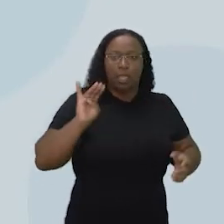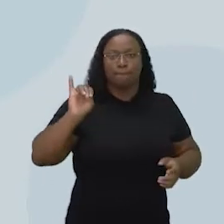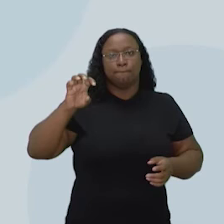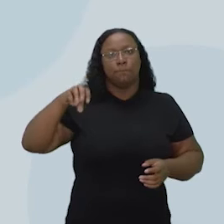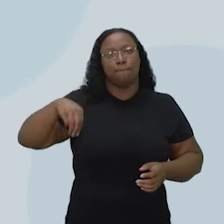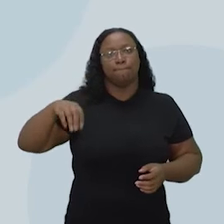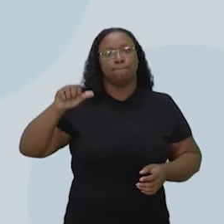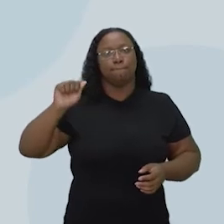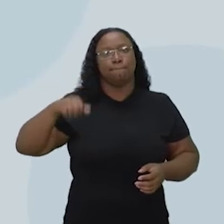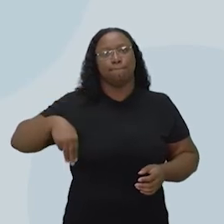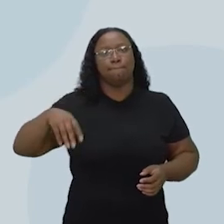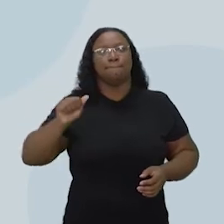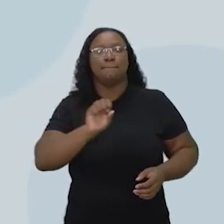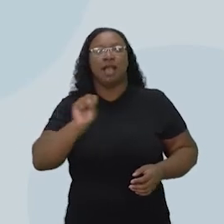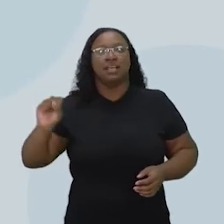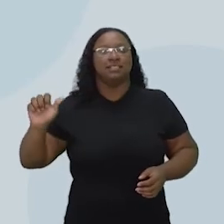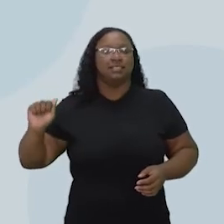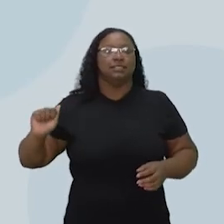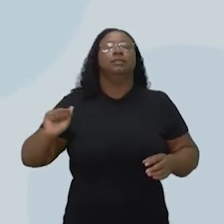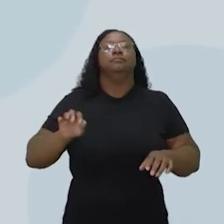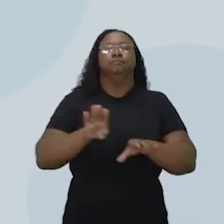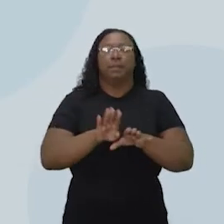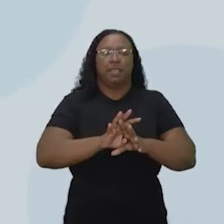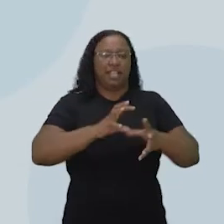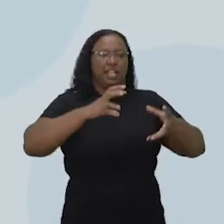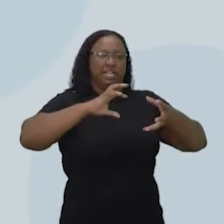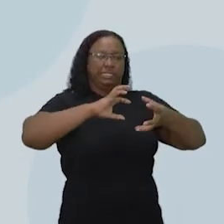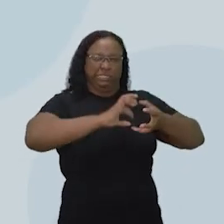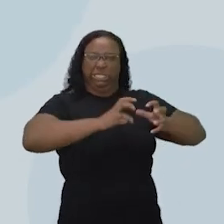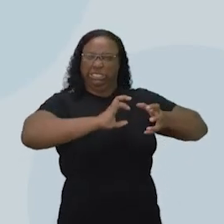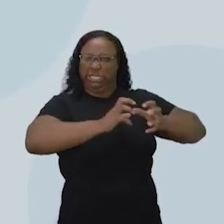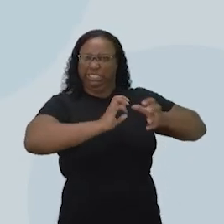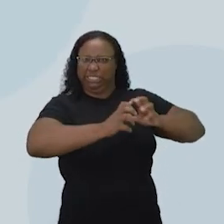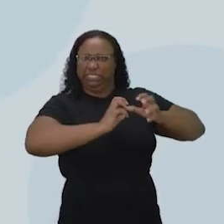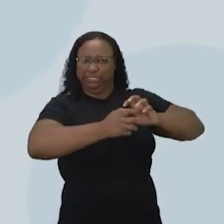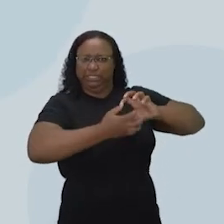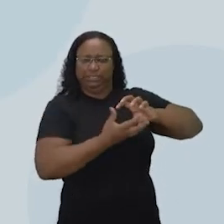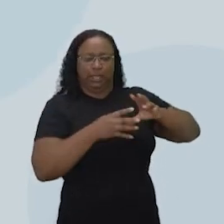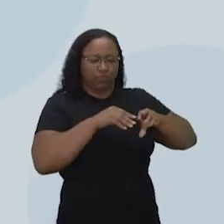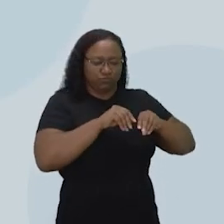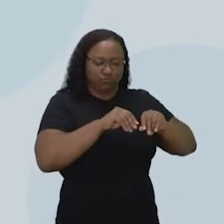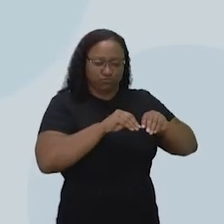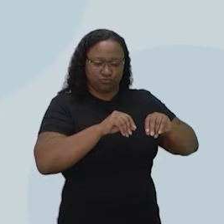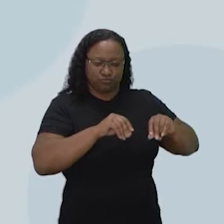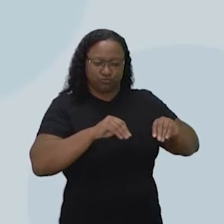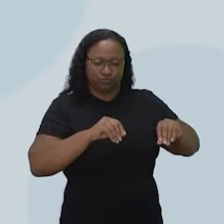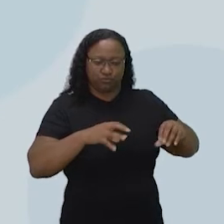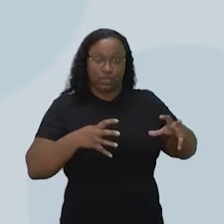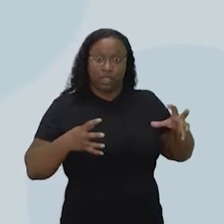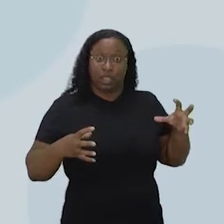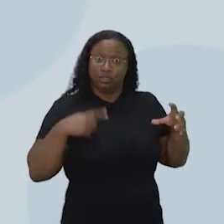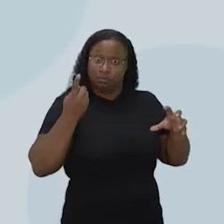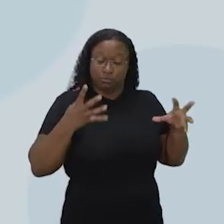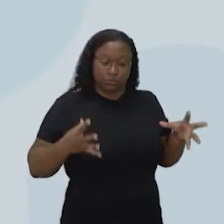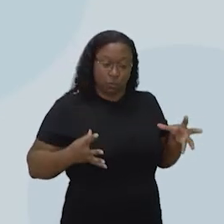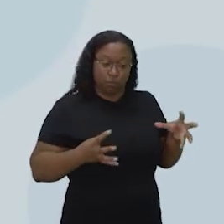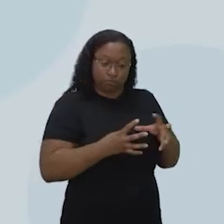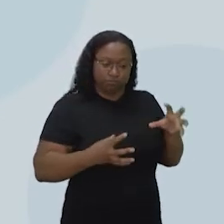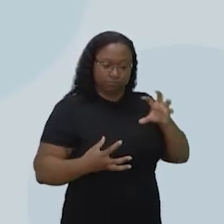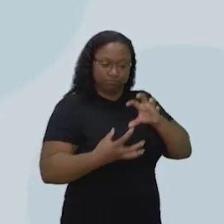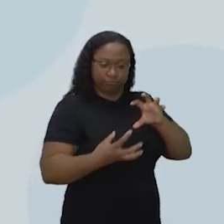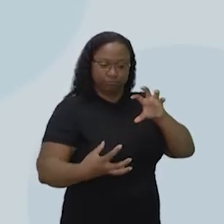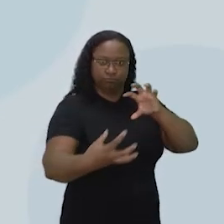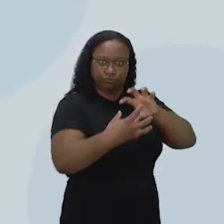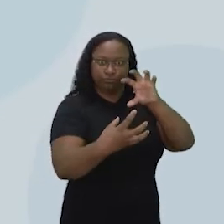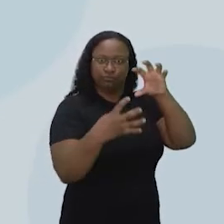você vai moer ela também tem que estar numa umidade baixa, e aí você vai realmente compactar. E aí você tem